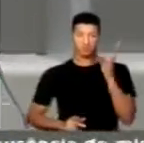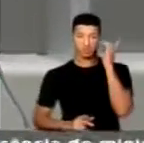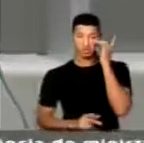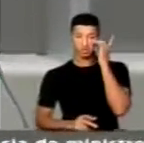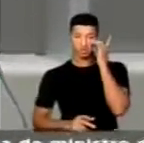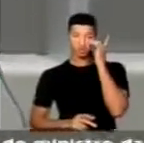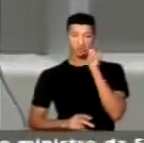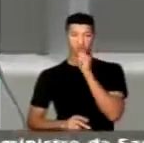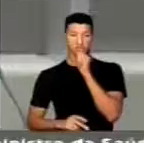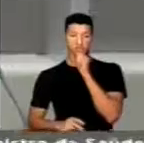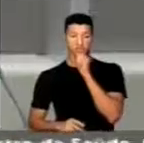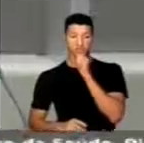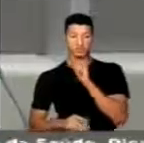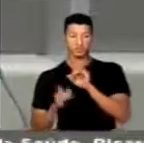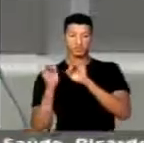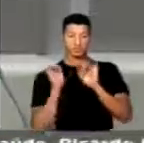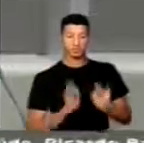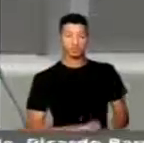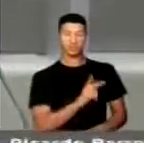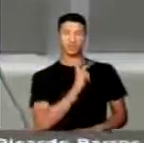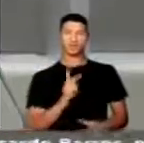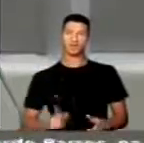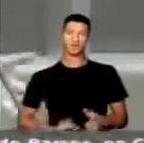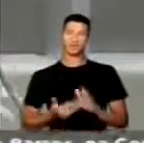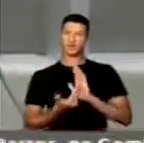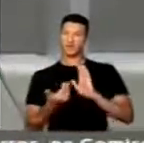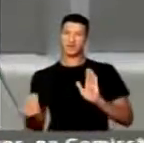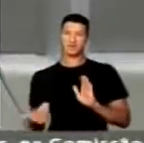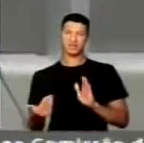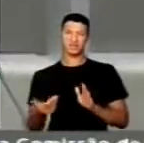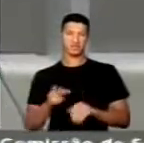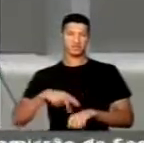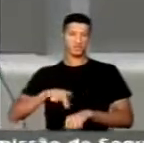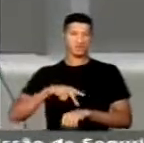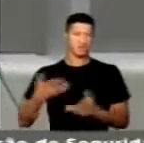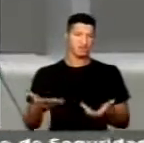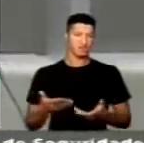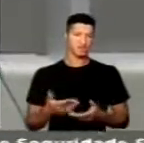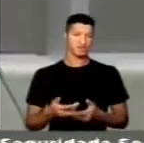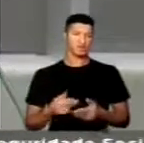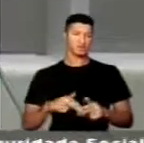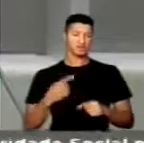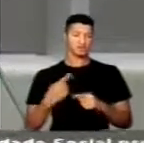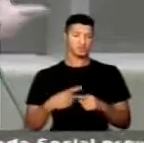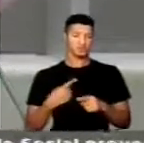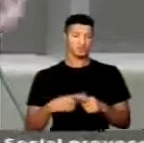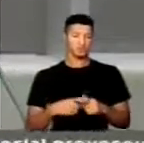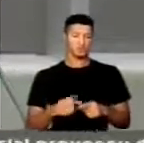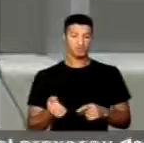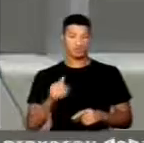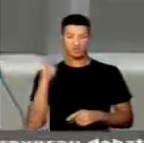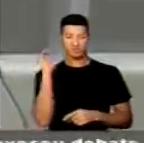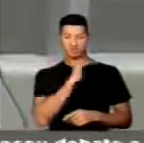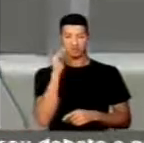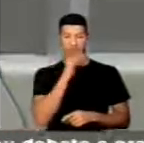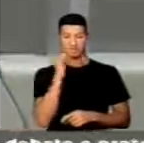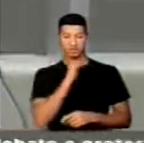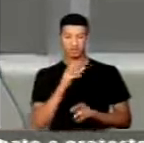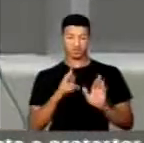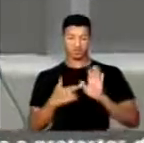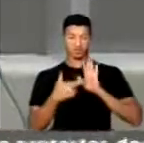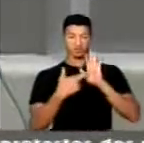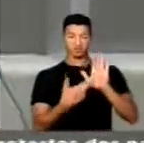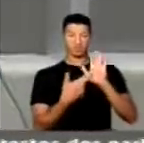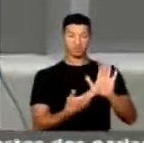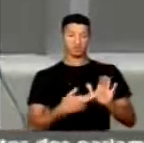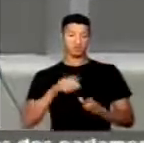Dilma ainda não deixou de ser presidente afastada deste país. E por que esta pressa do